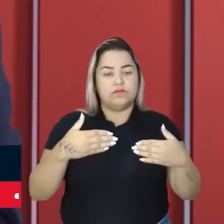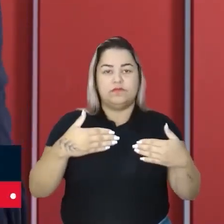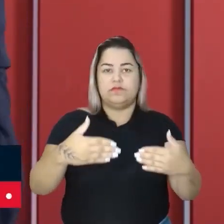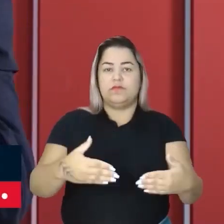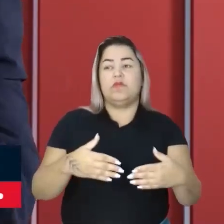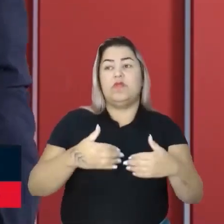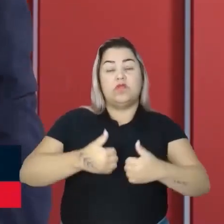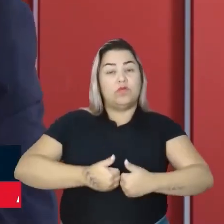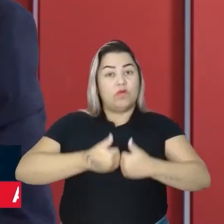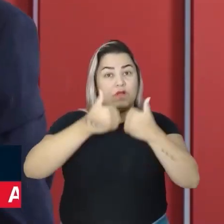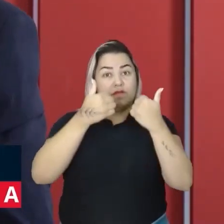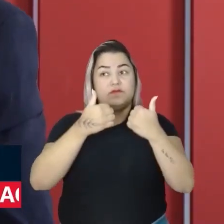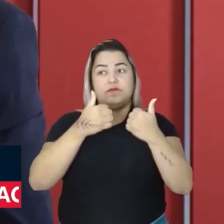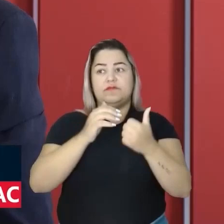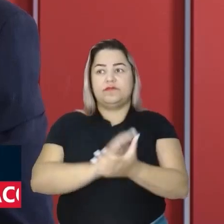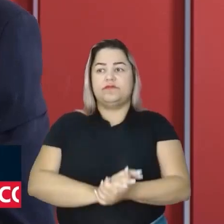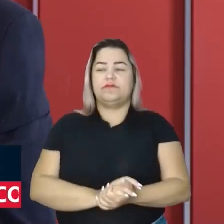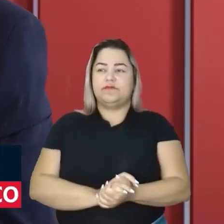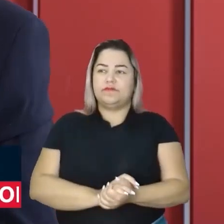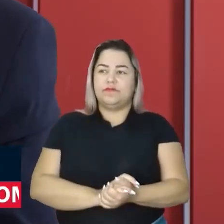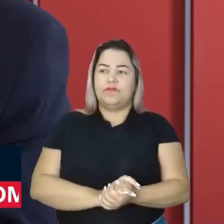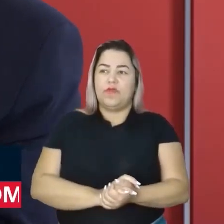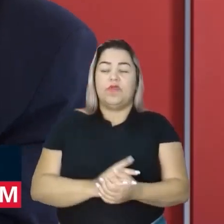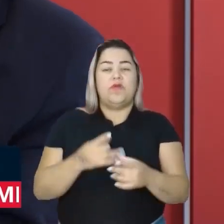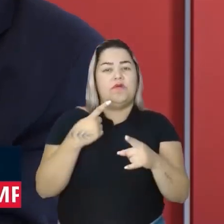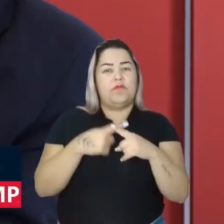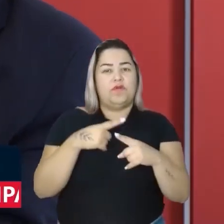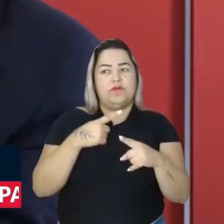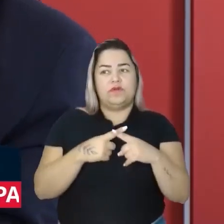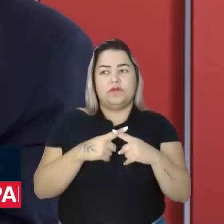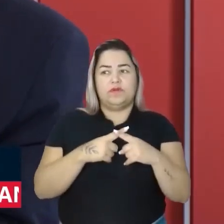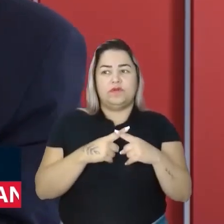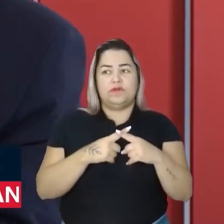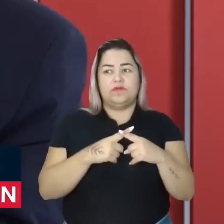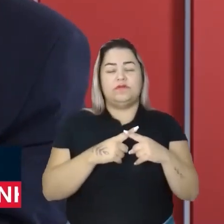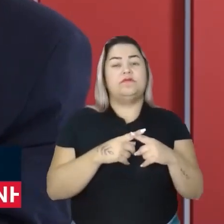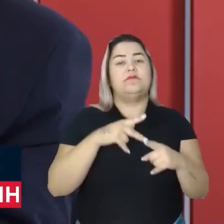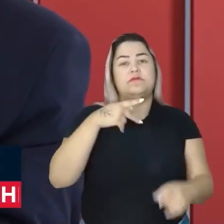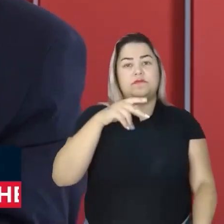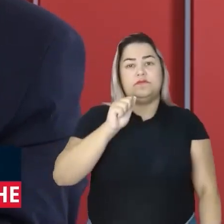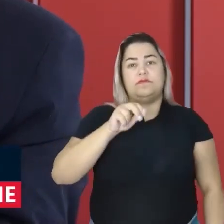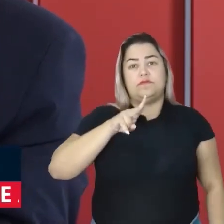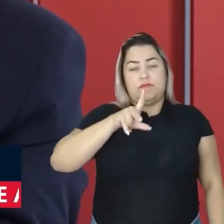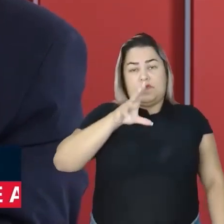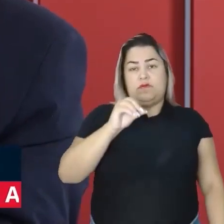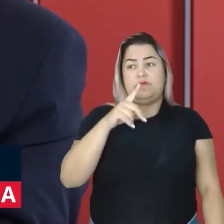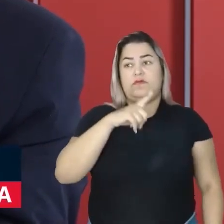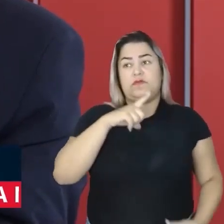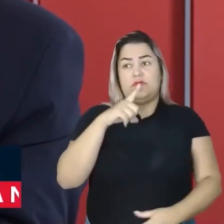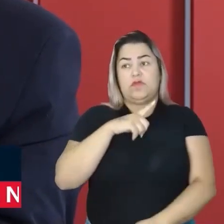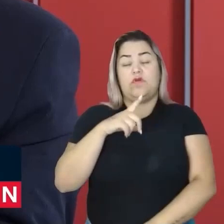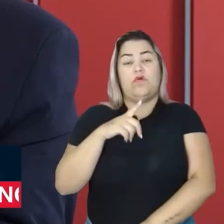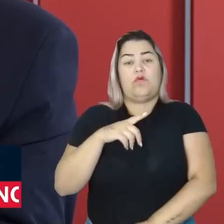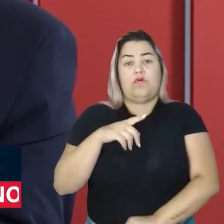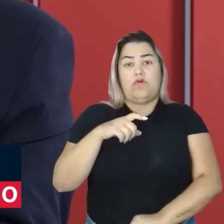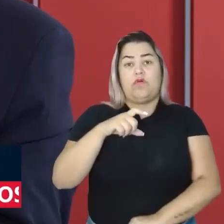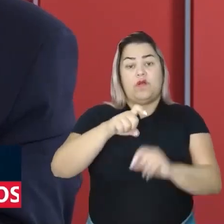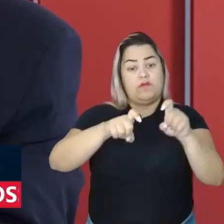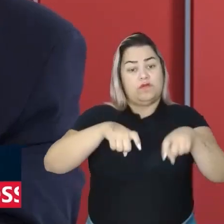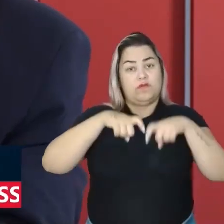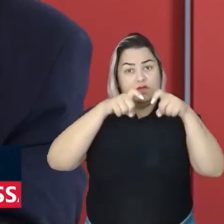qualidade ao PENAI. Olha que maravilha. Por quê? Porque o Paulo Teixeira tem que garantir que os agricultores possam